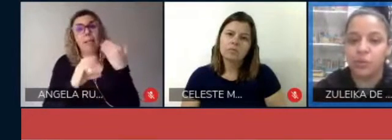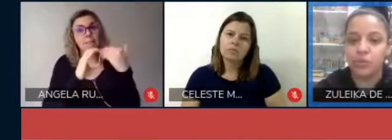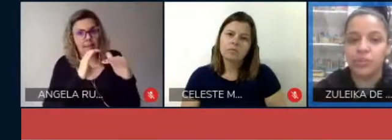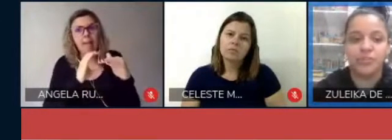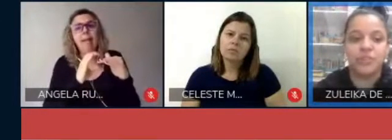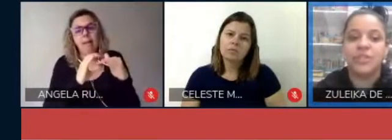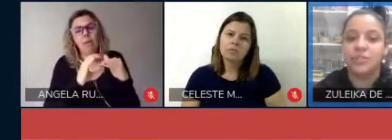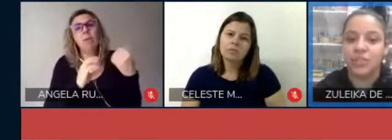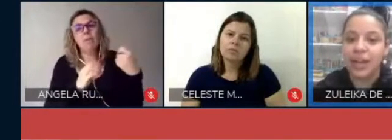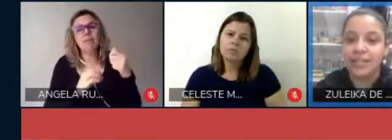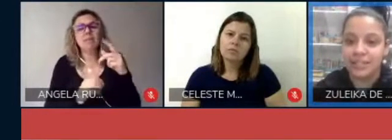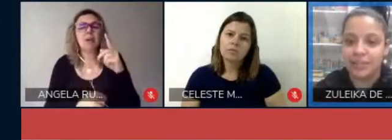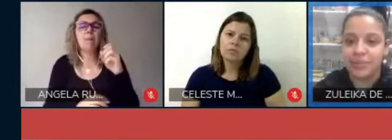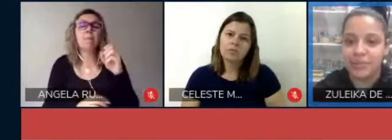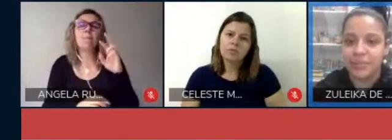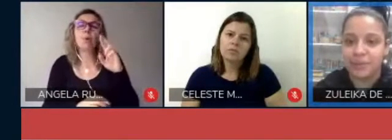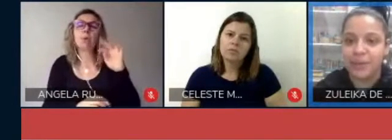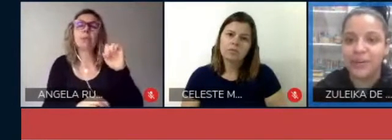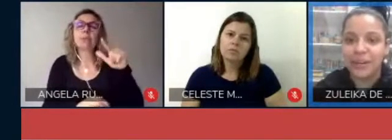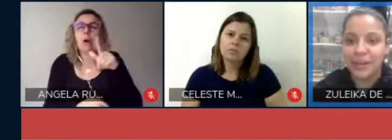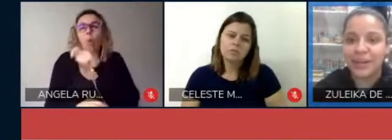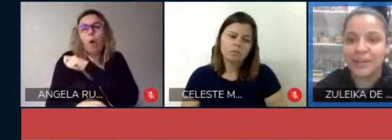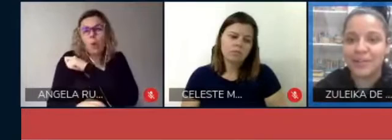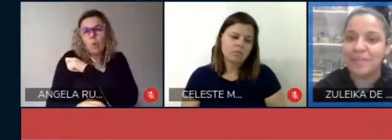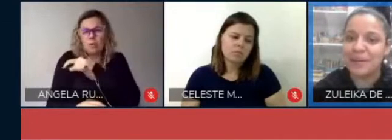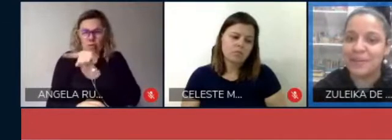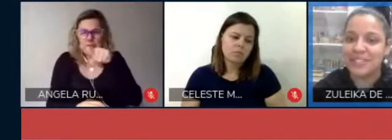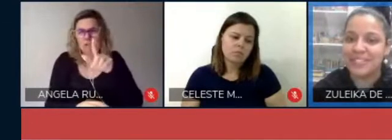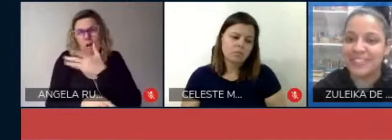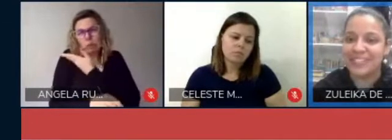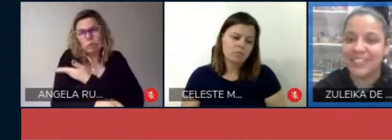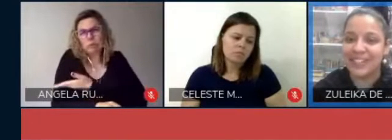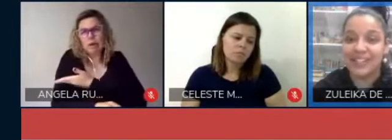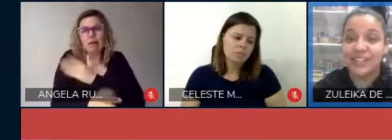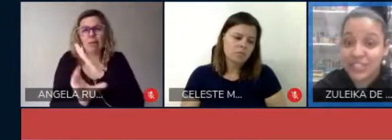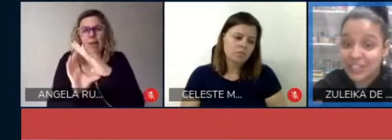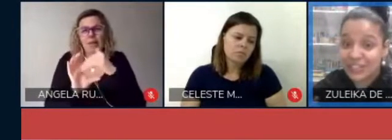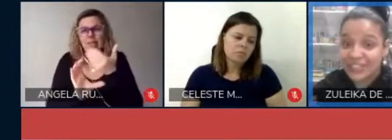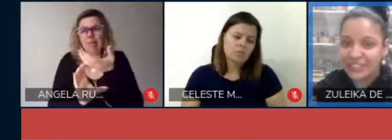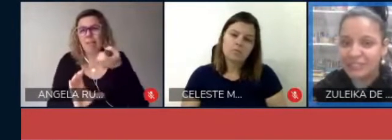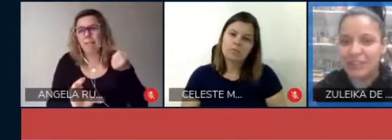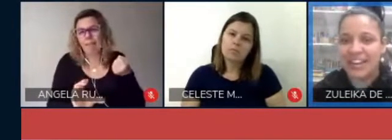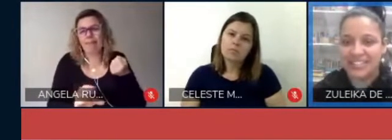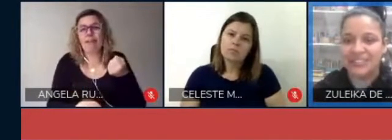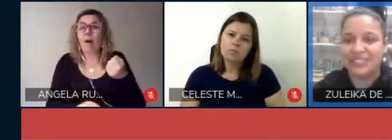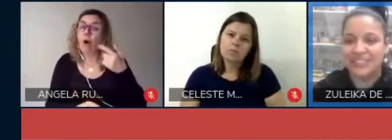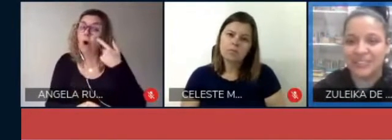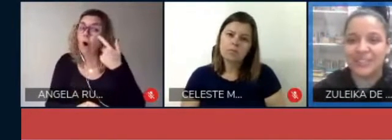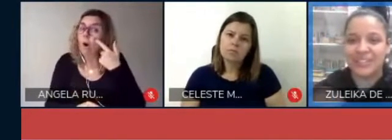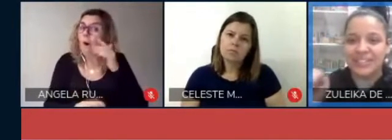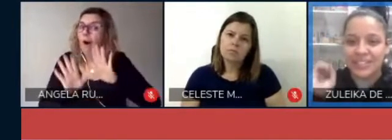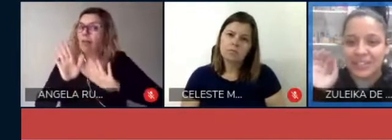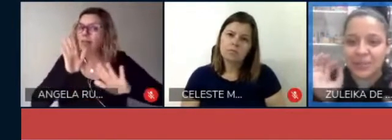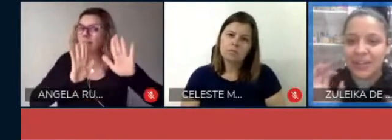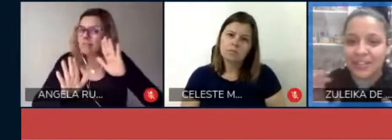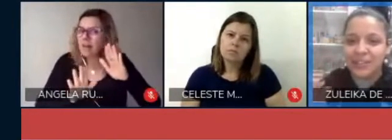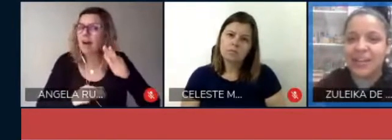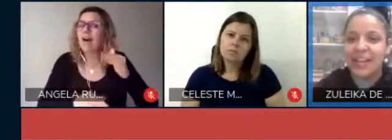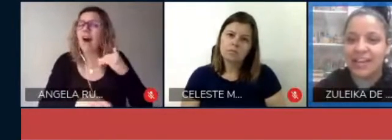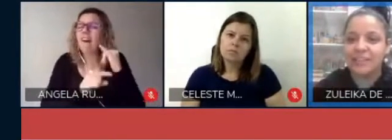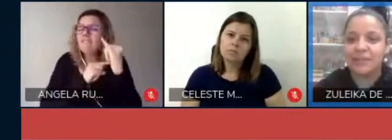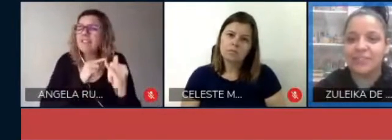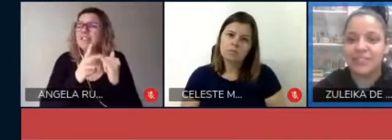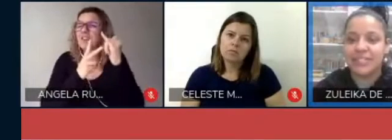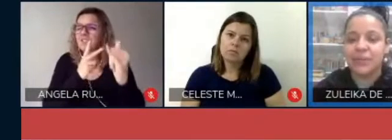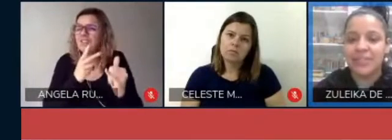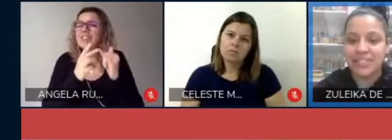portal do aluno. Talvez vocês já recebam esse e-mail. É um e-mail assim está chegando no prazo. Então, ele deixa